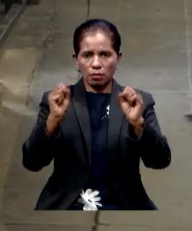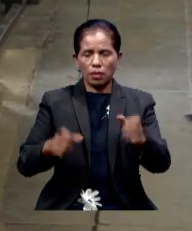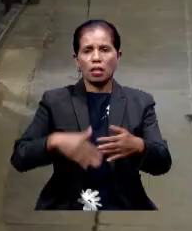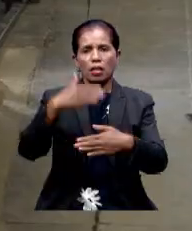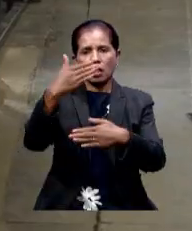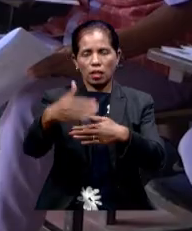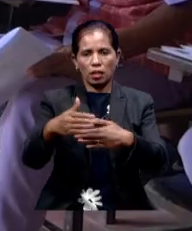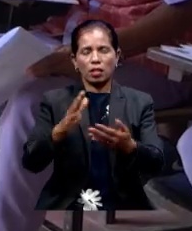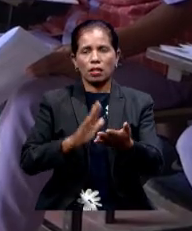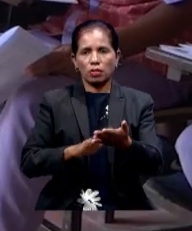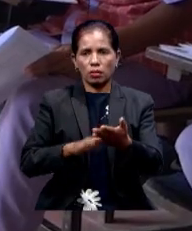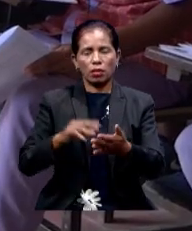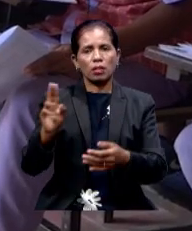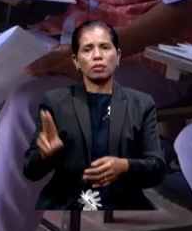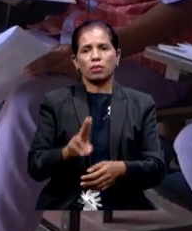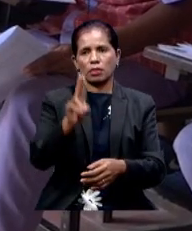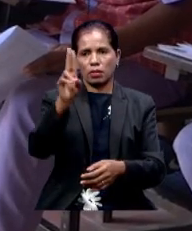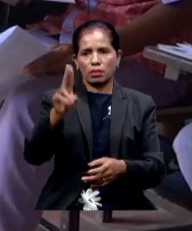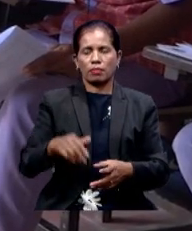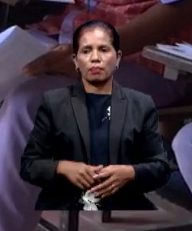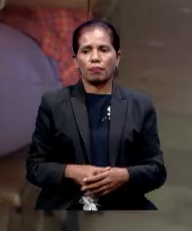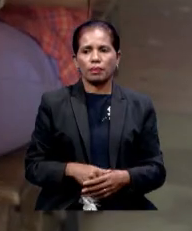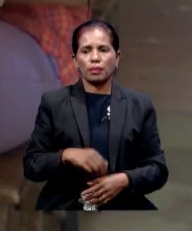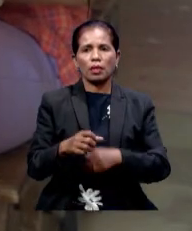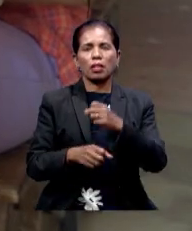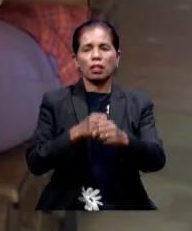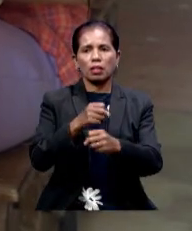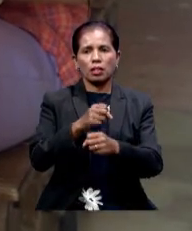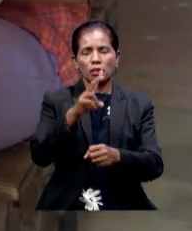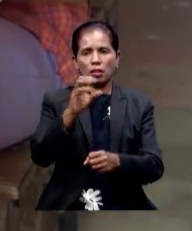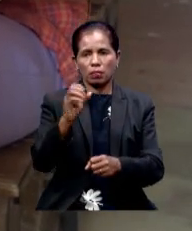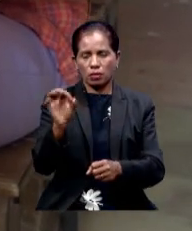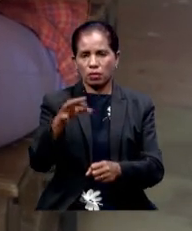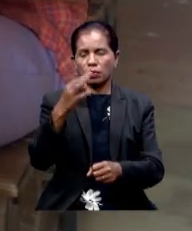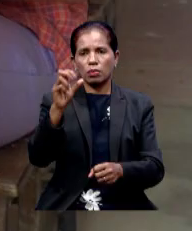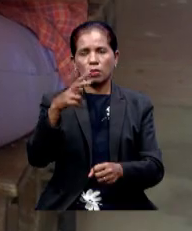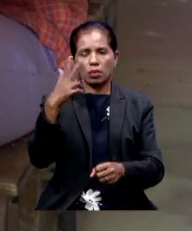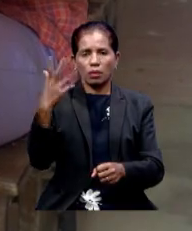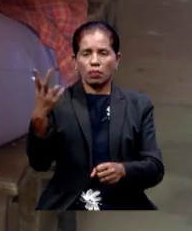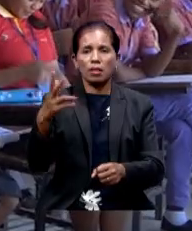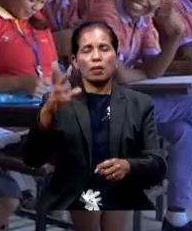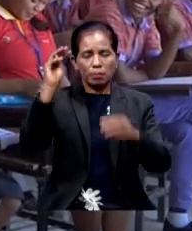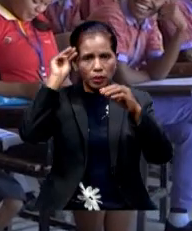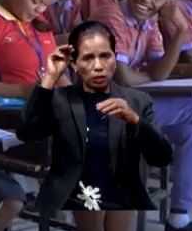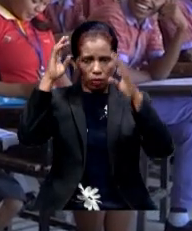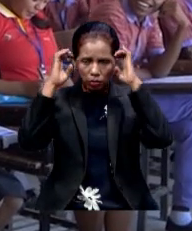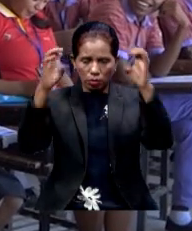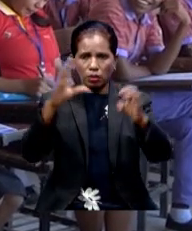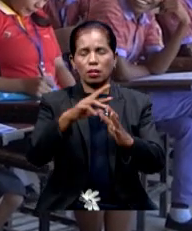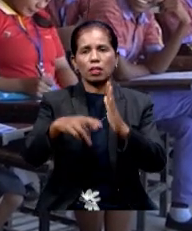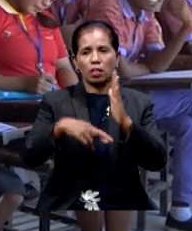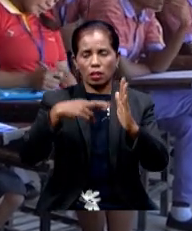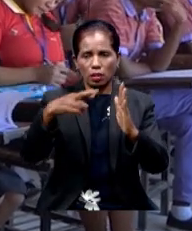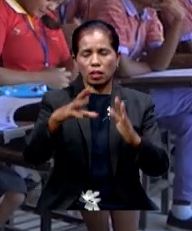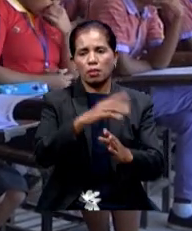ba ensino superior. Hahu ia tina rihurua sandu resintolo, Ministério da Educação implementa método correção